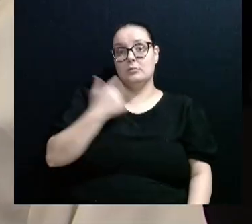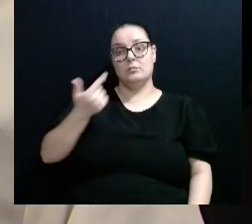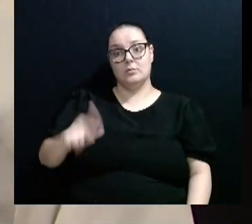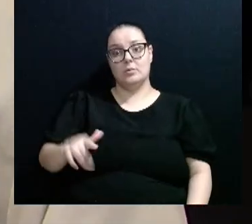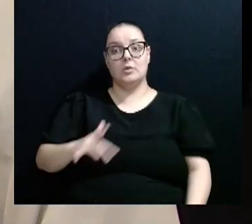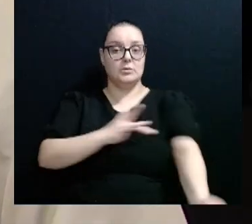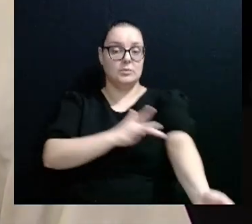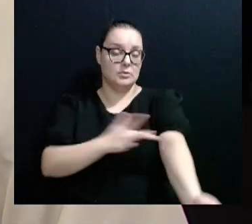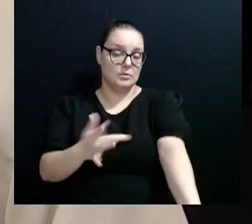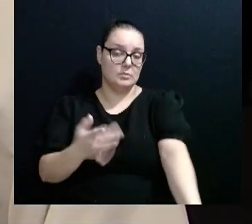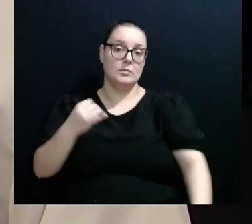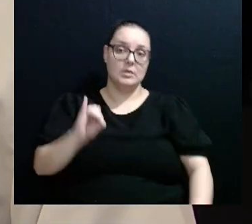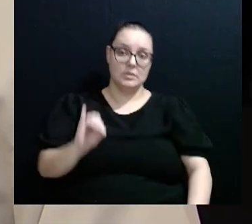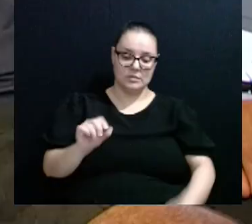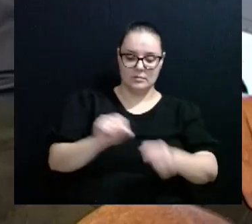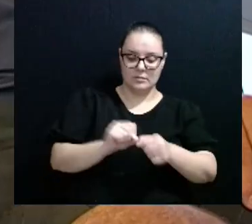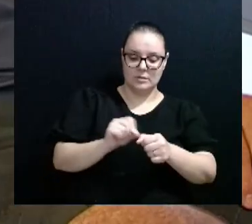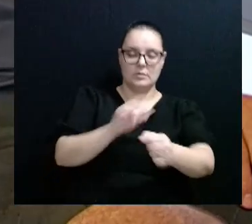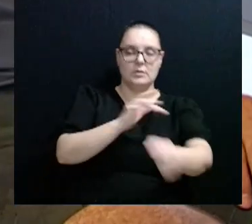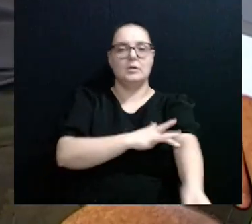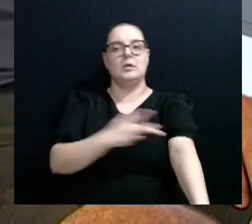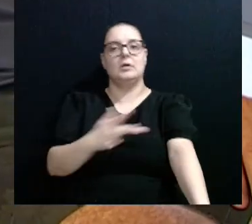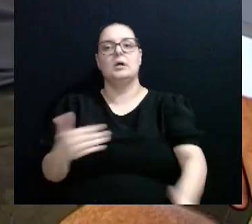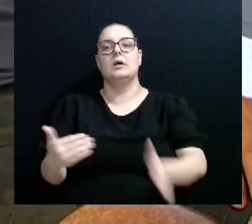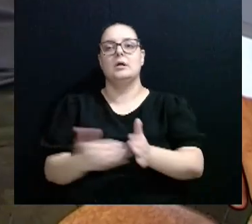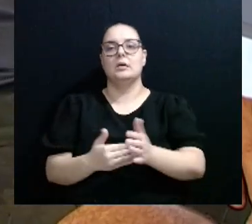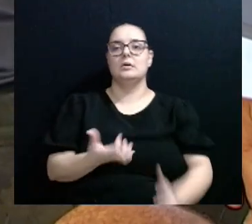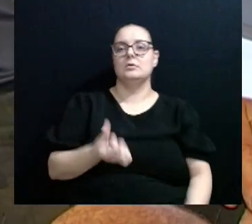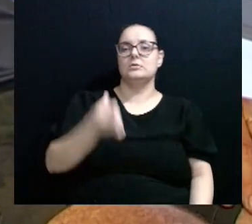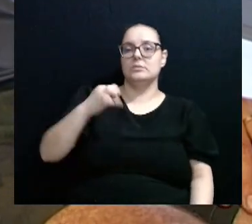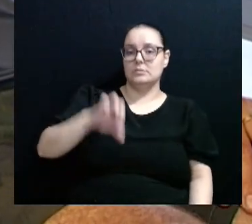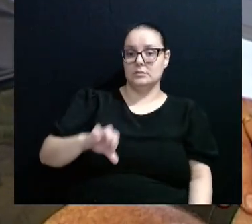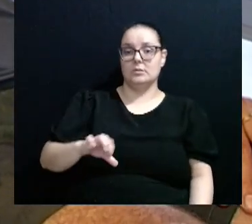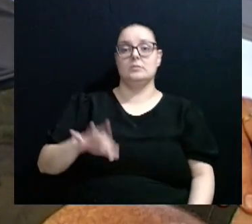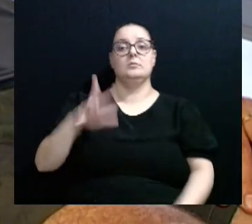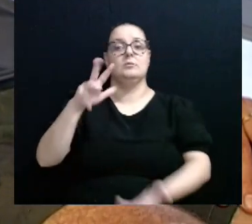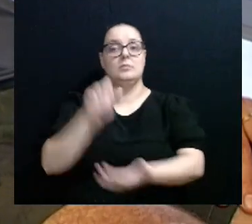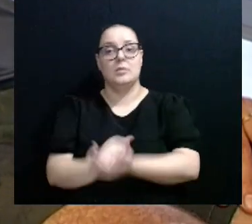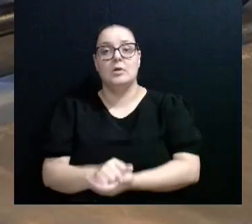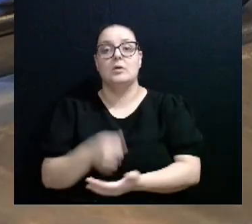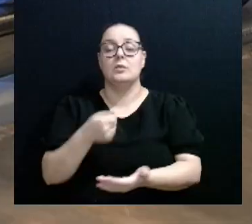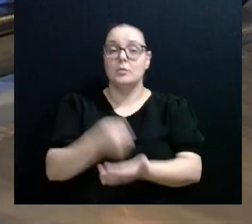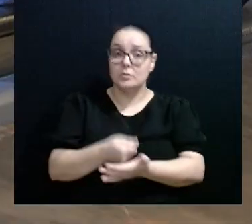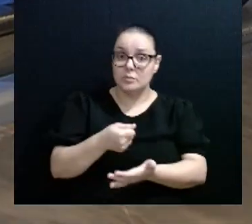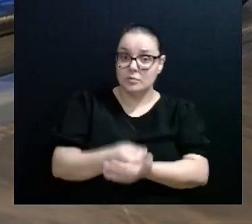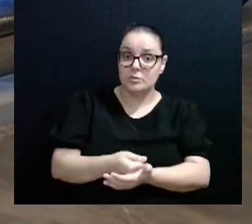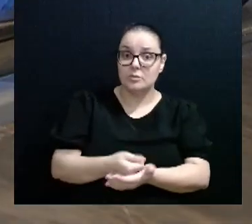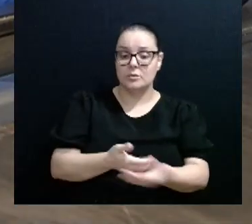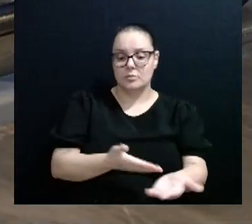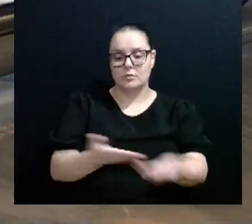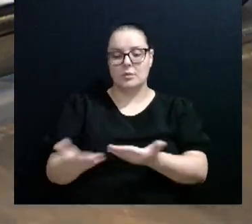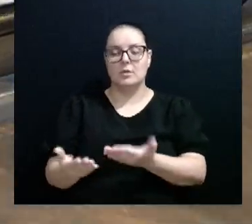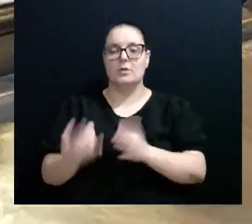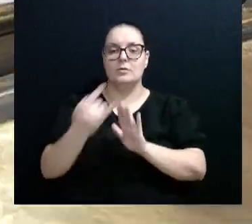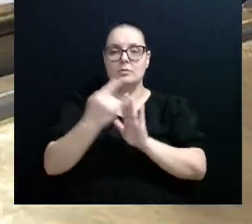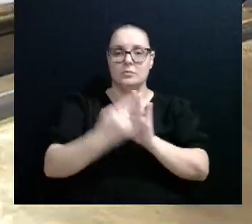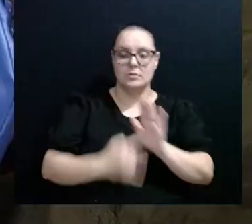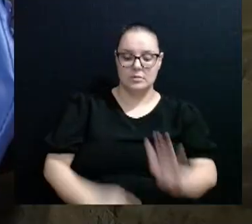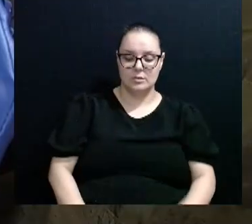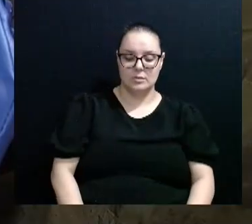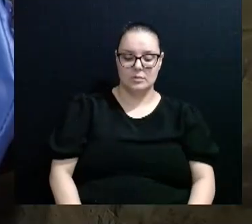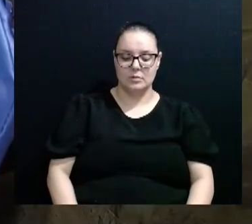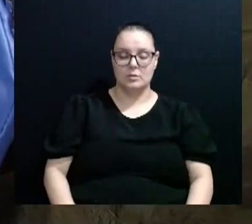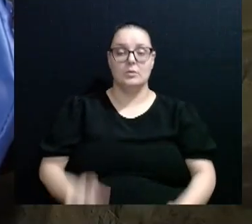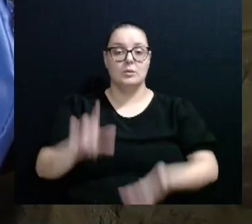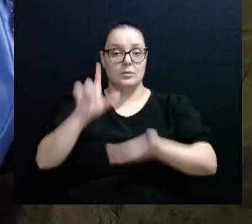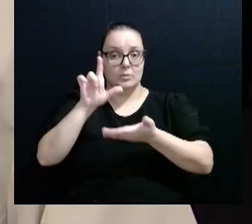feito, podem doar até os 69 anos. Para se cadastrar, é obrigatória a apresentação de documento de identificação com foto emitido